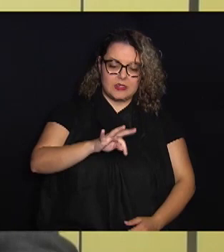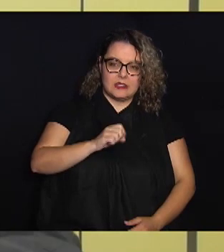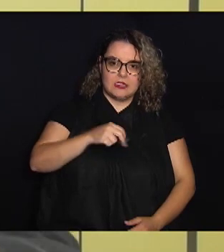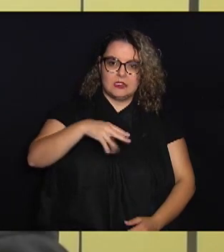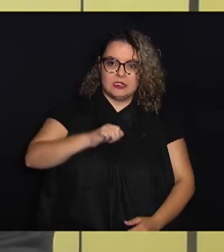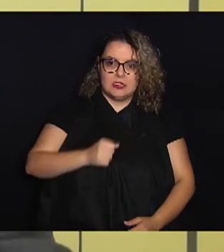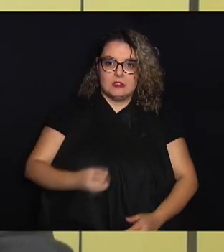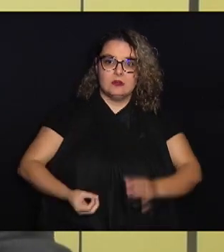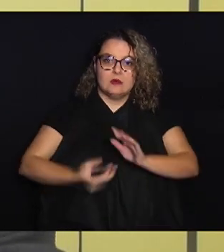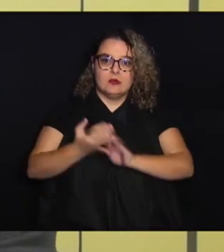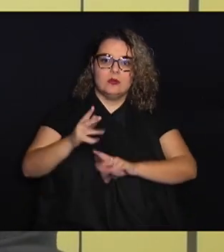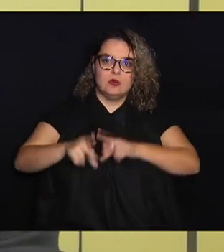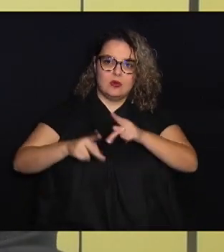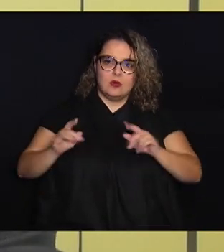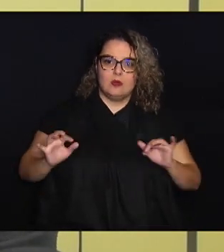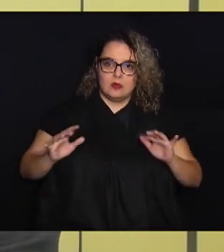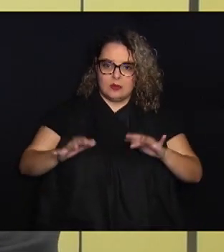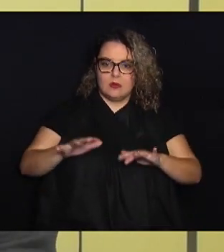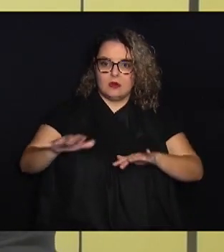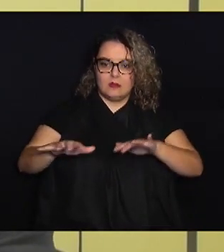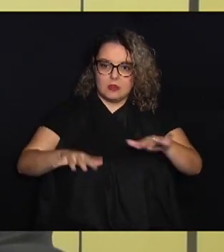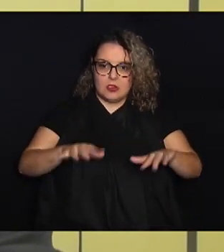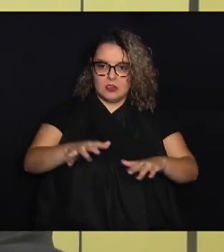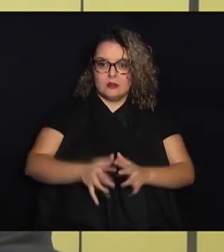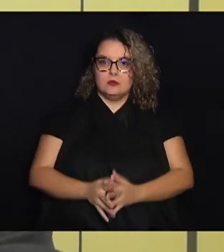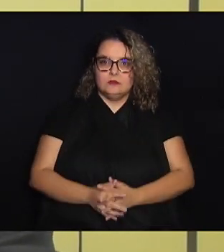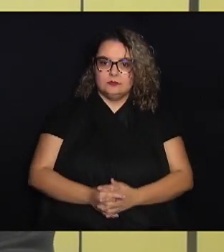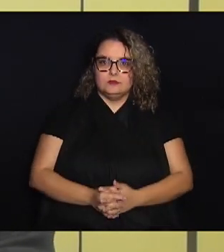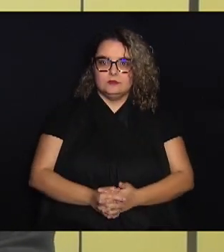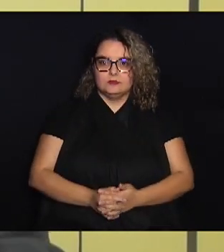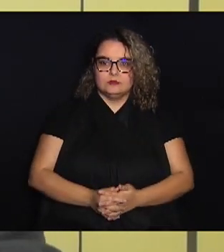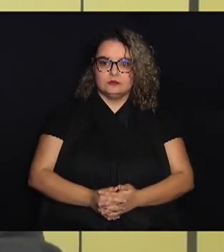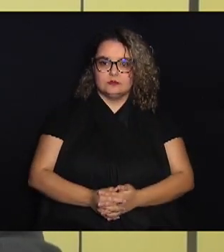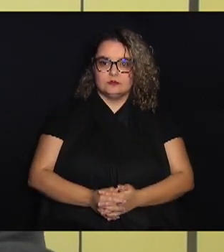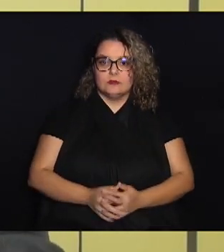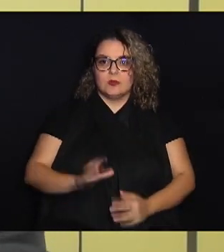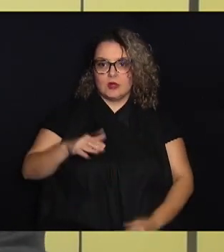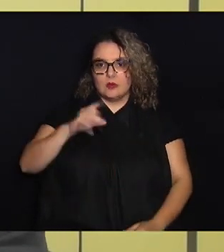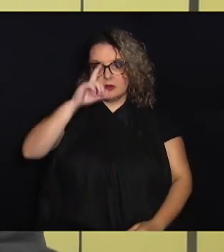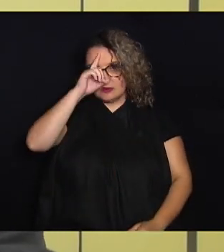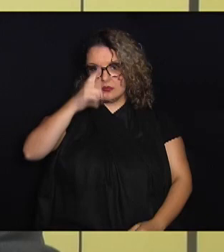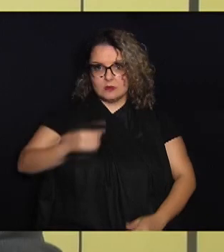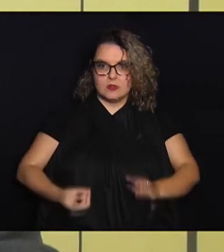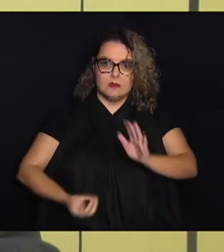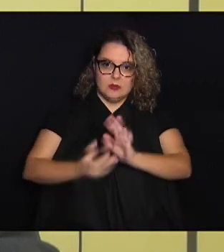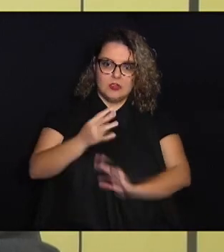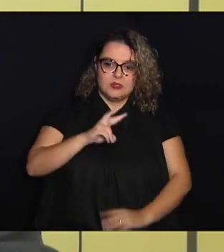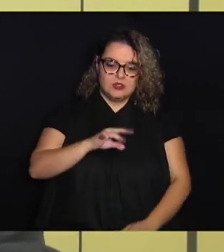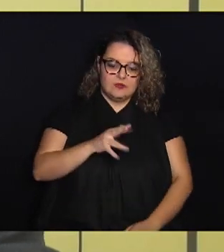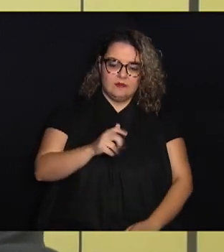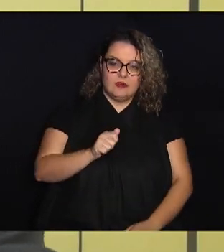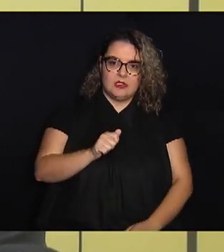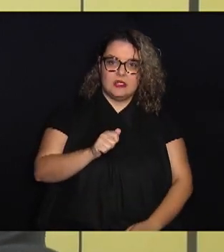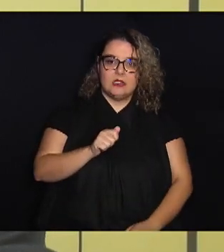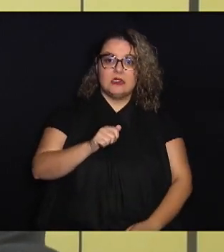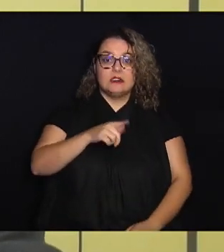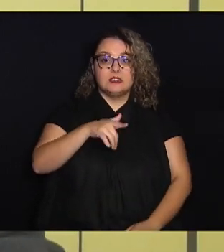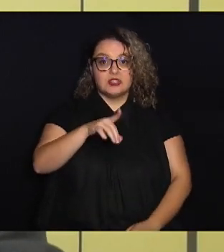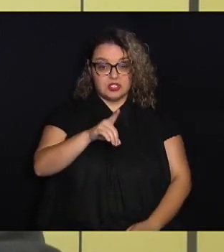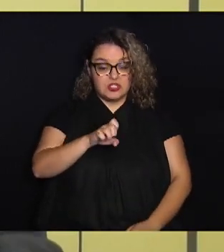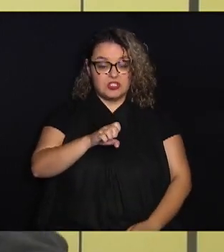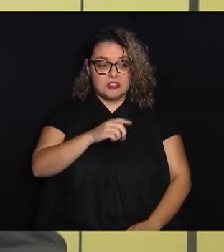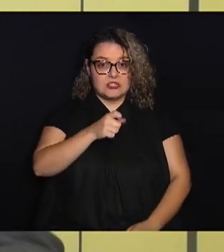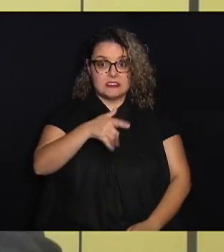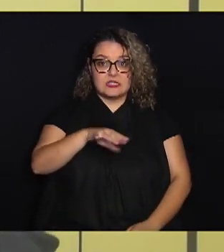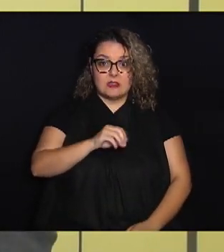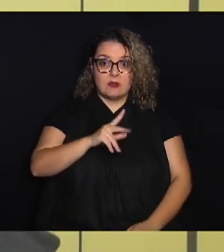de povoar essas regiões. E aí, quando ele decidiu pela criação da Vila de São Carlos, ele deu esse nome